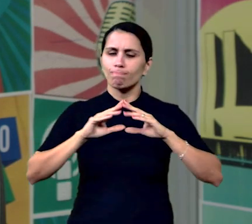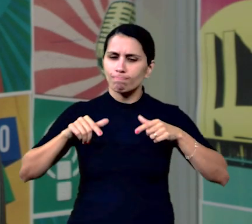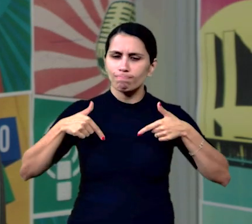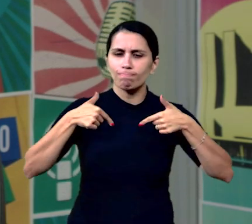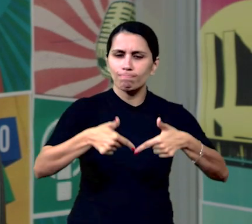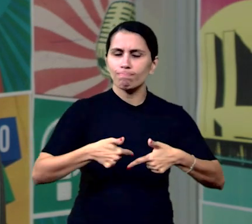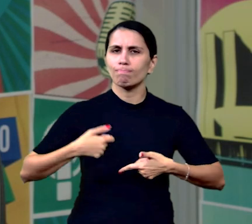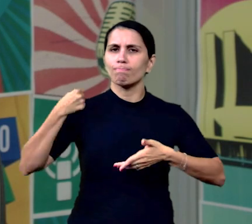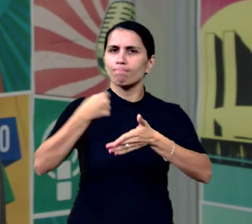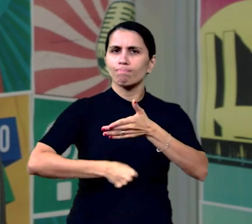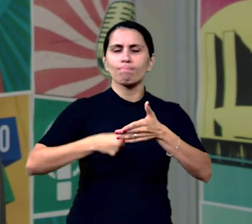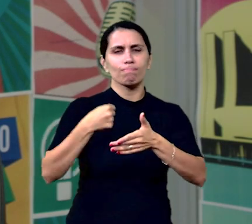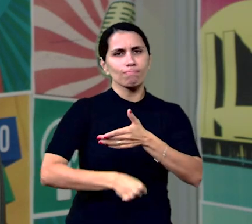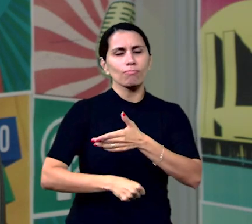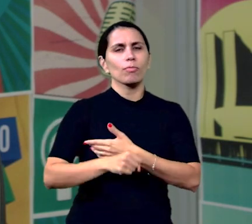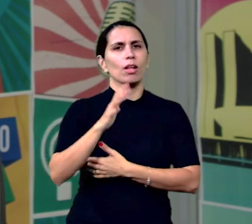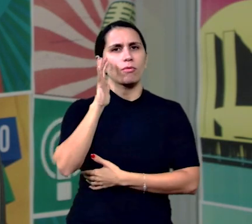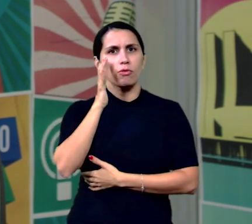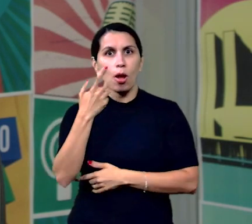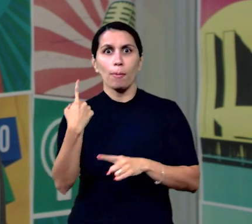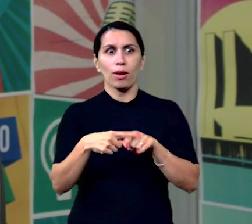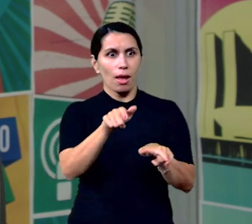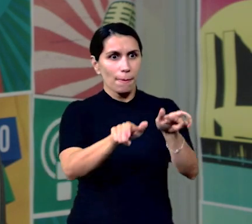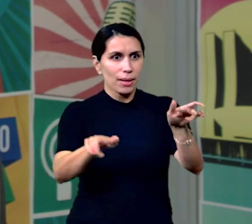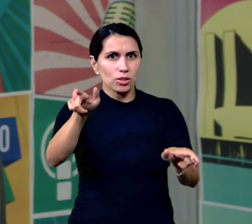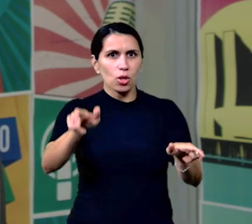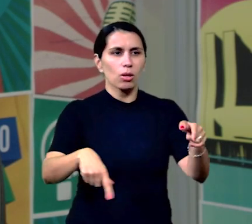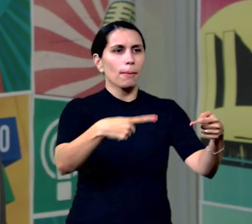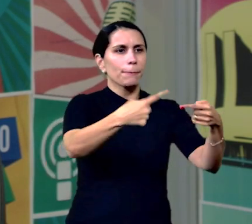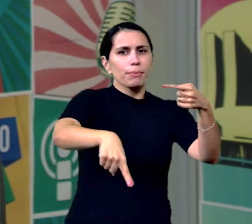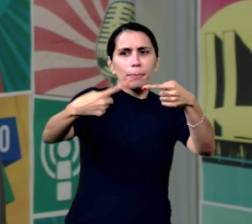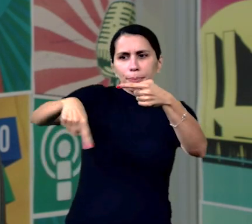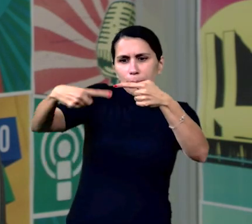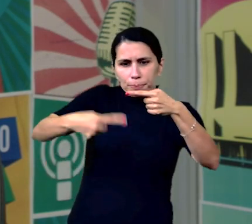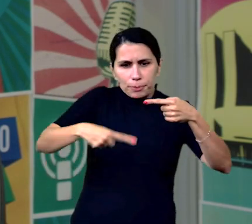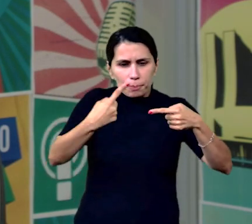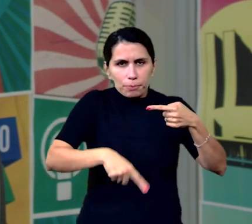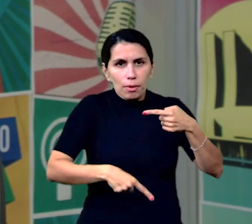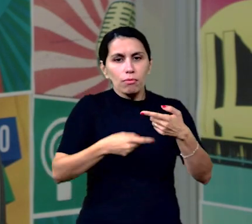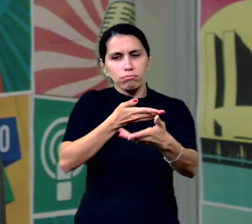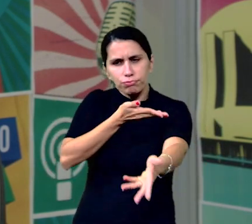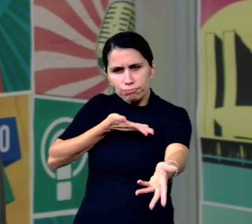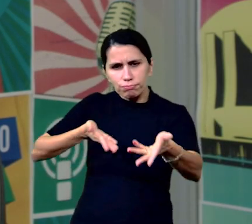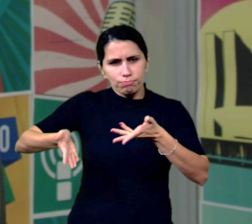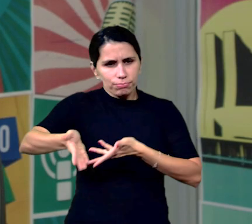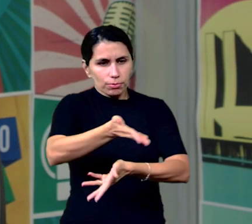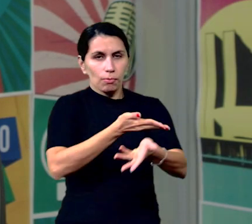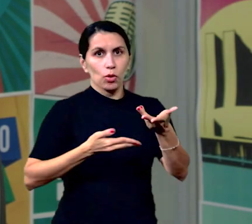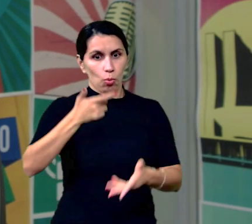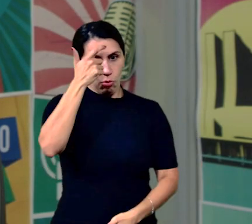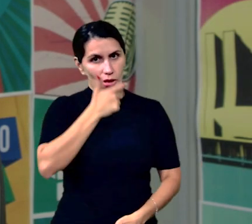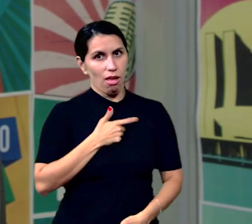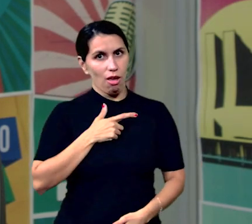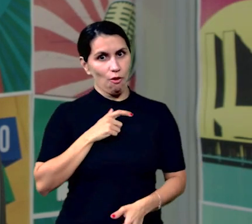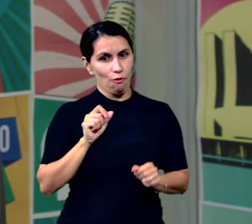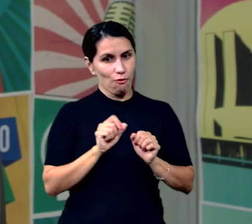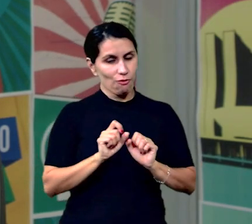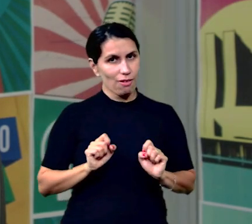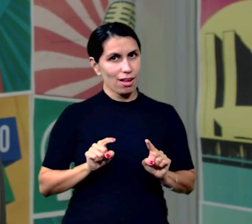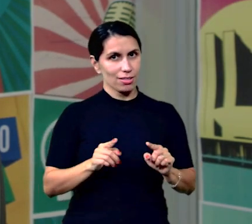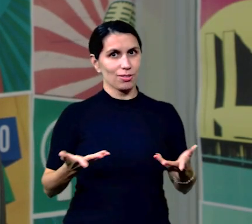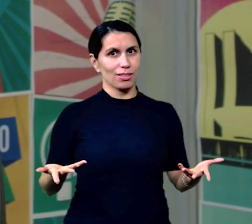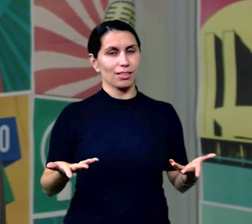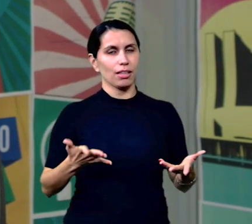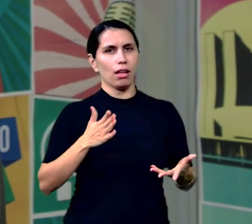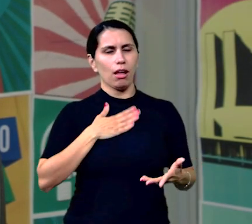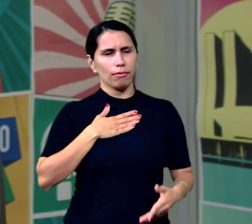né, sobre pessoas em discordância e manter, acredito eu faço assim, né, me apego